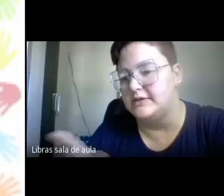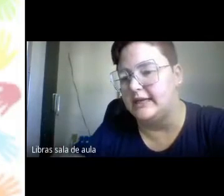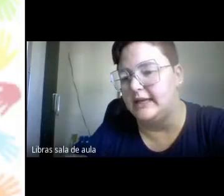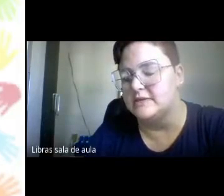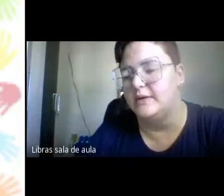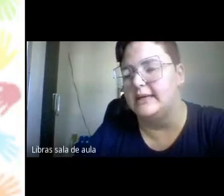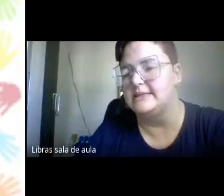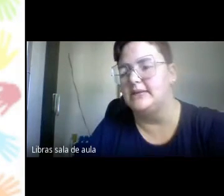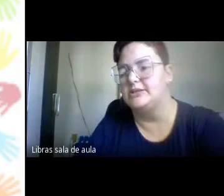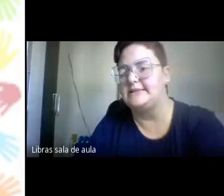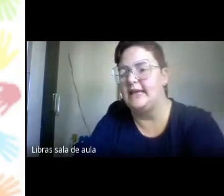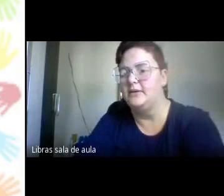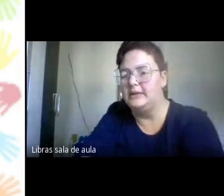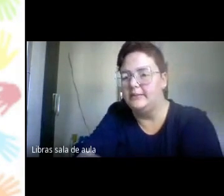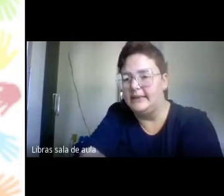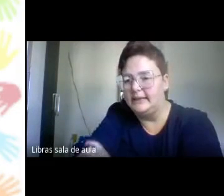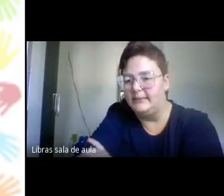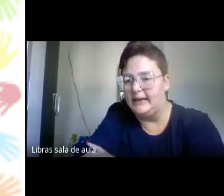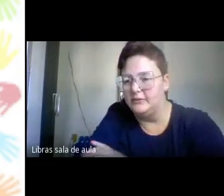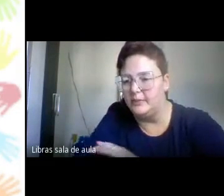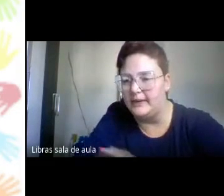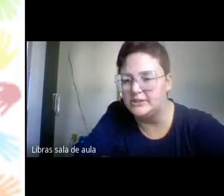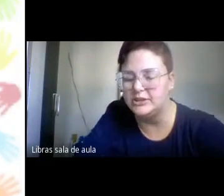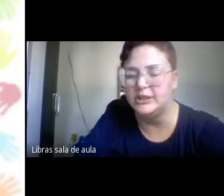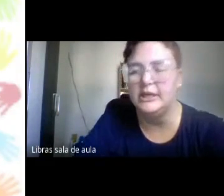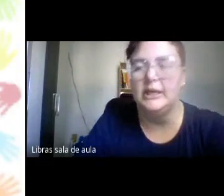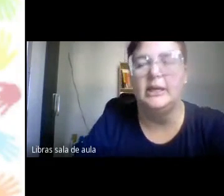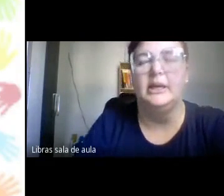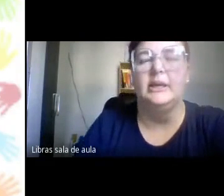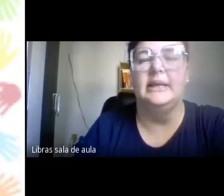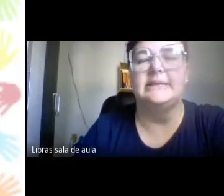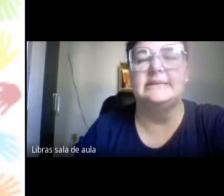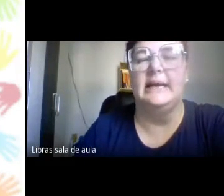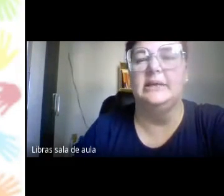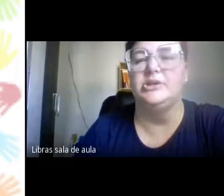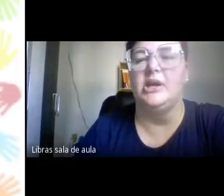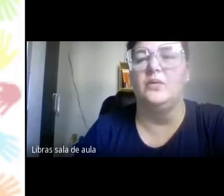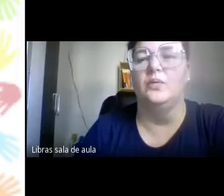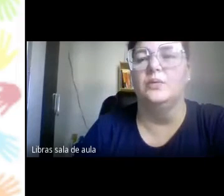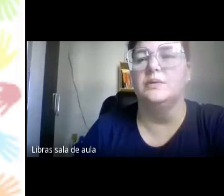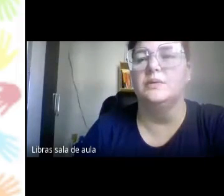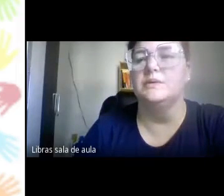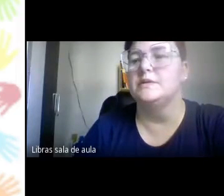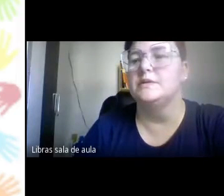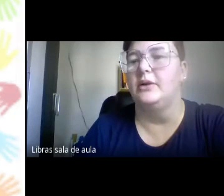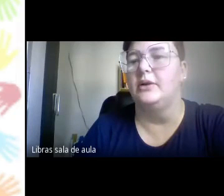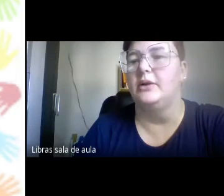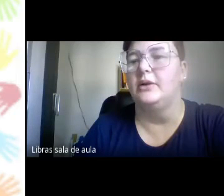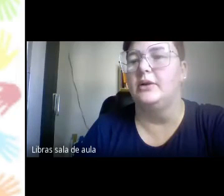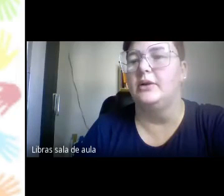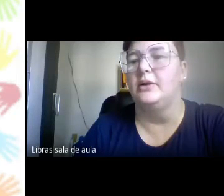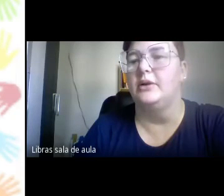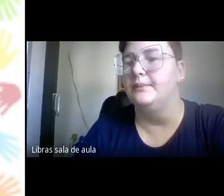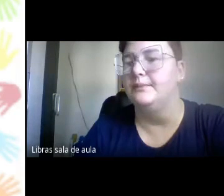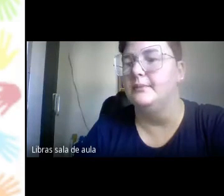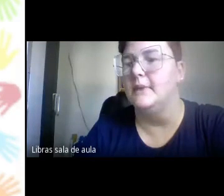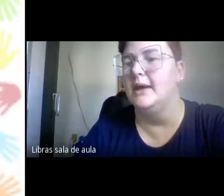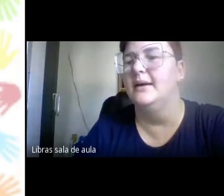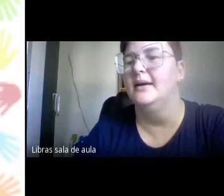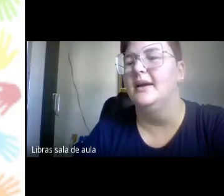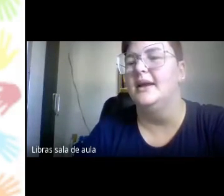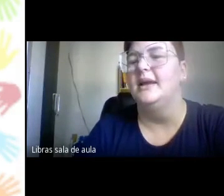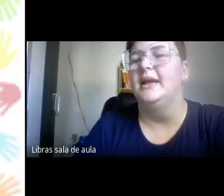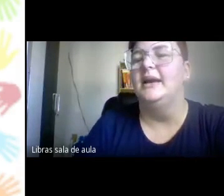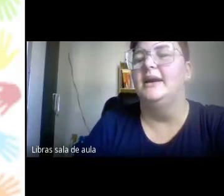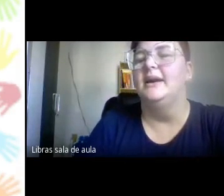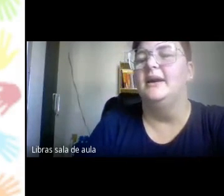eu sei que tem as gurias lá de Esteio, que também trabalham com a parte da sala de recursos, que agora eu não lembro o nome.